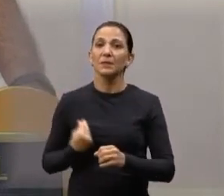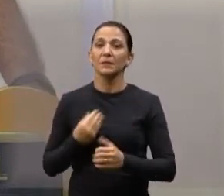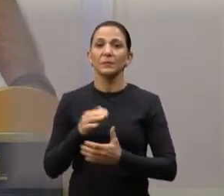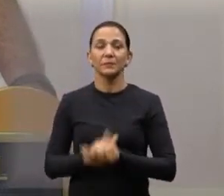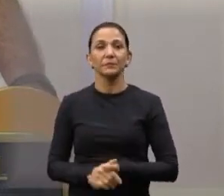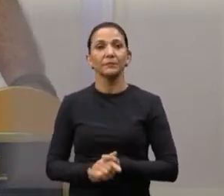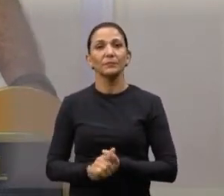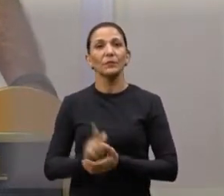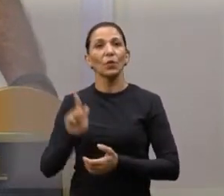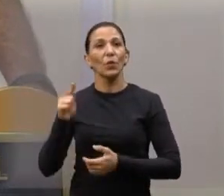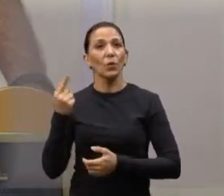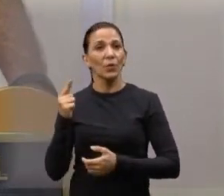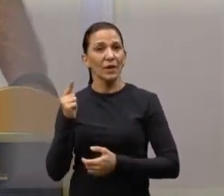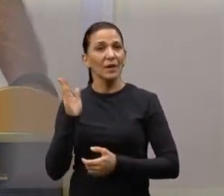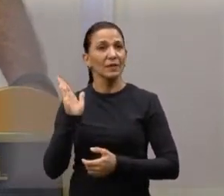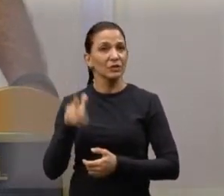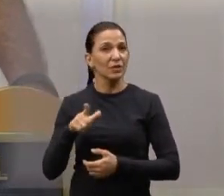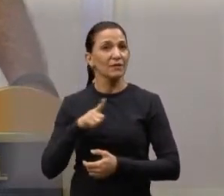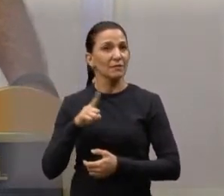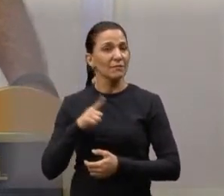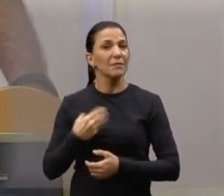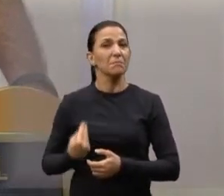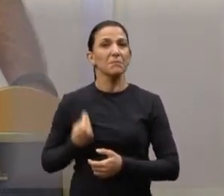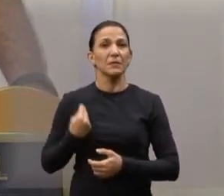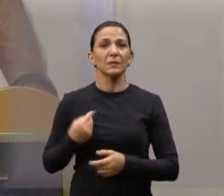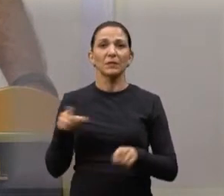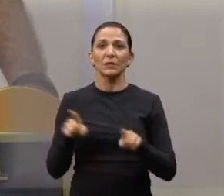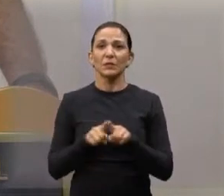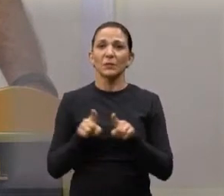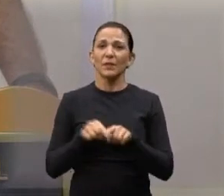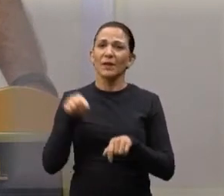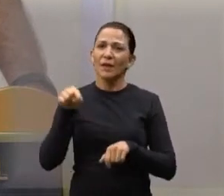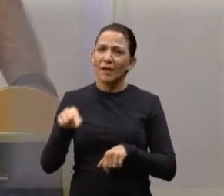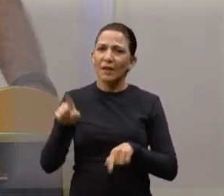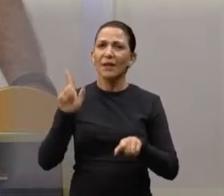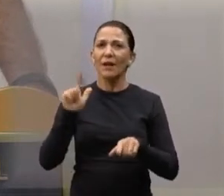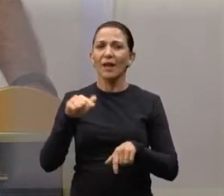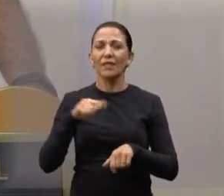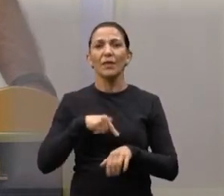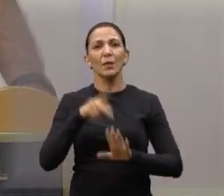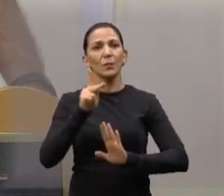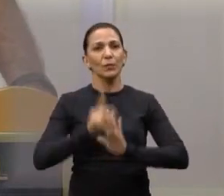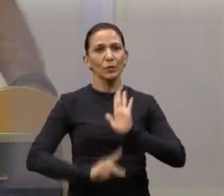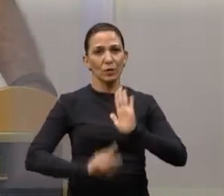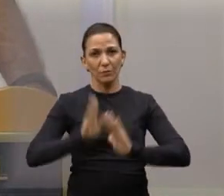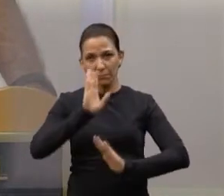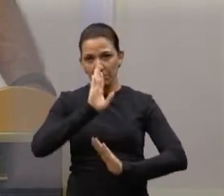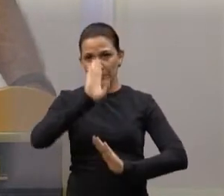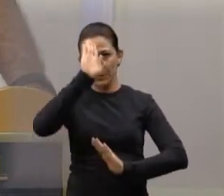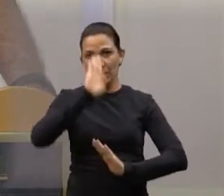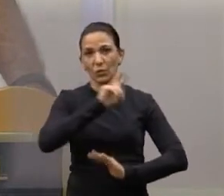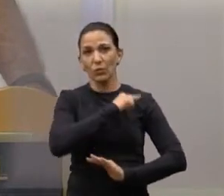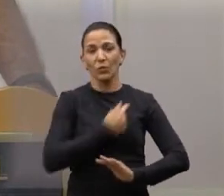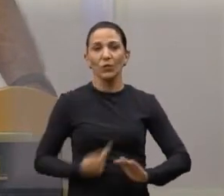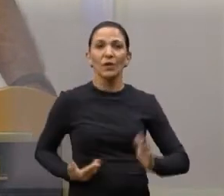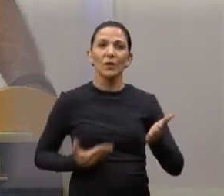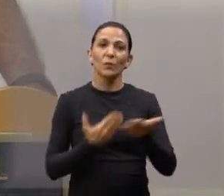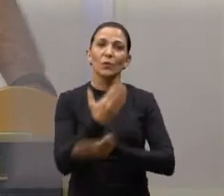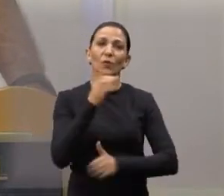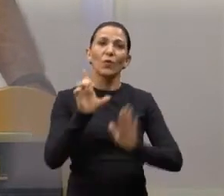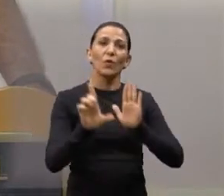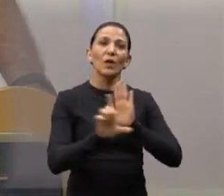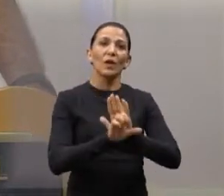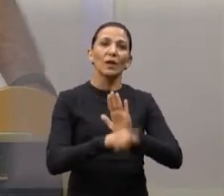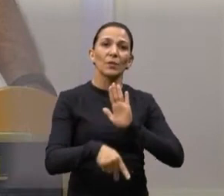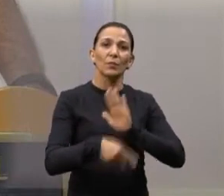Goiás, do Ronaldo Caiado, né, que ele foi um dos precursores desse projeto. Depois, agora, como governador, sancionou.